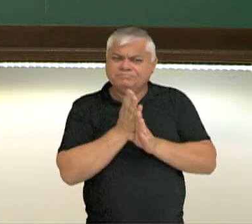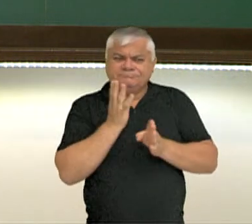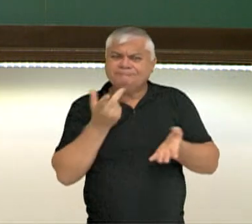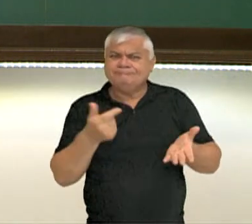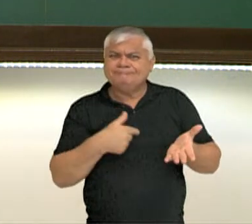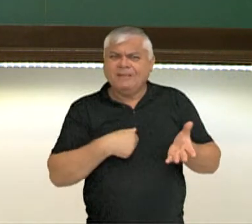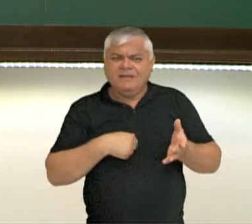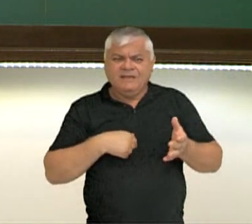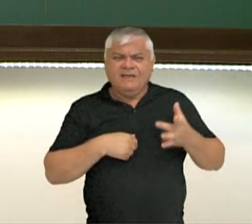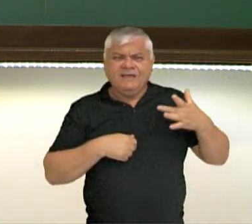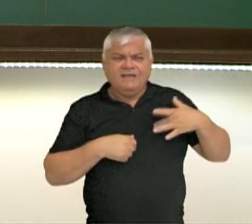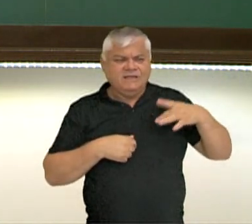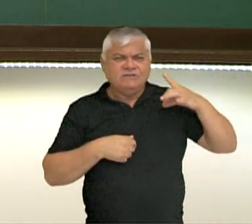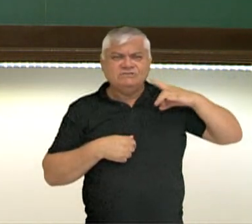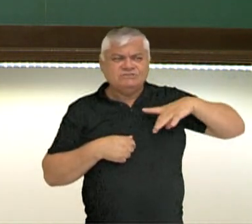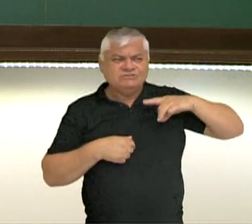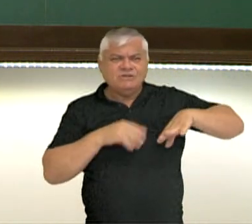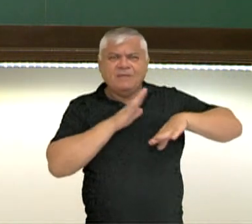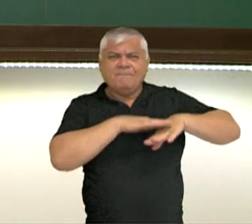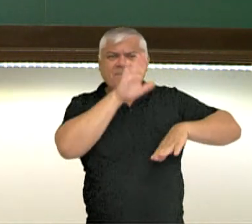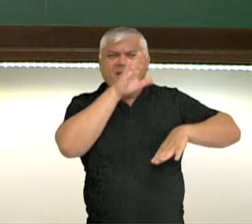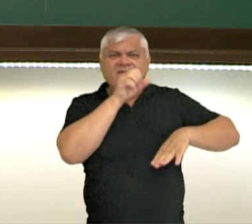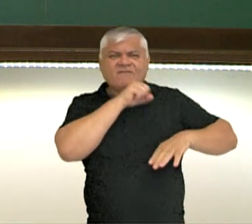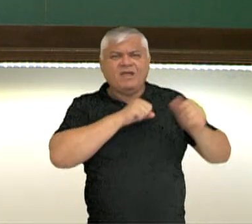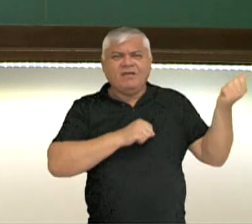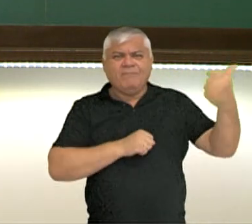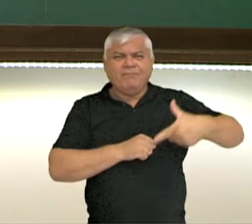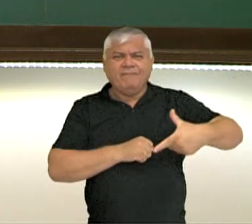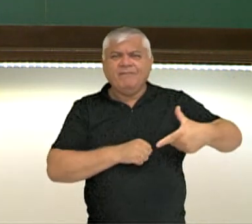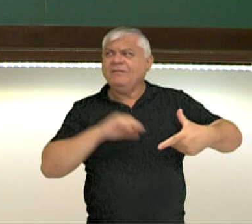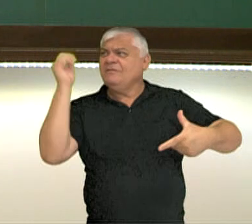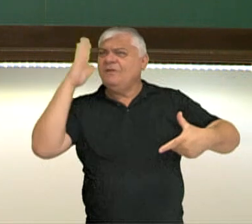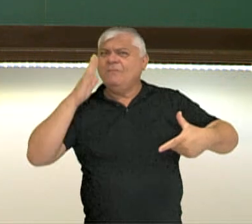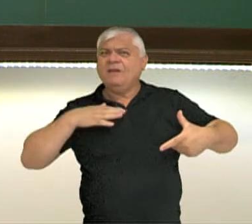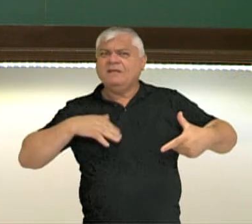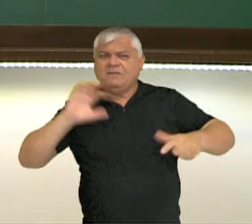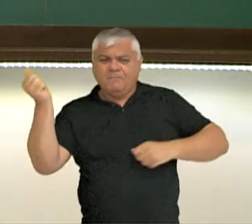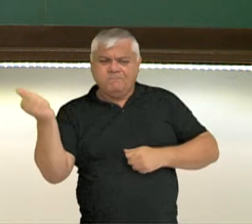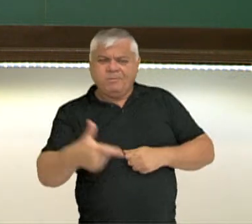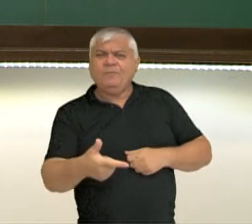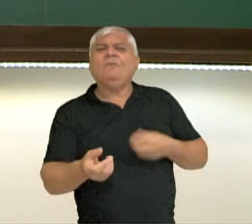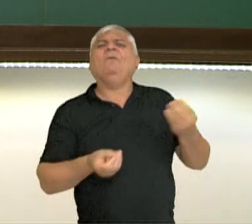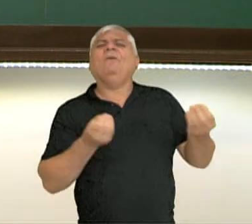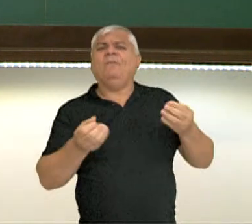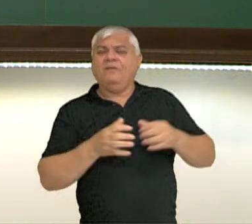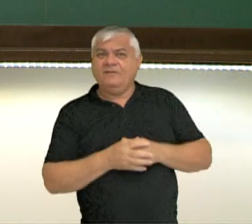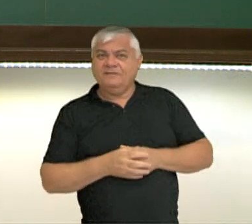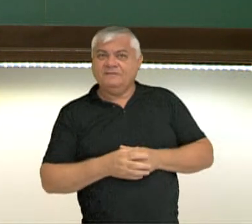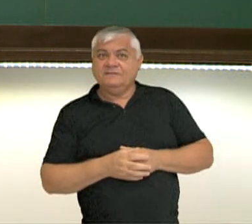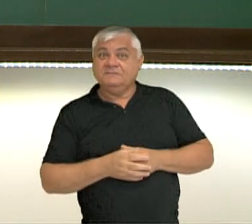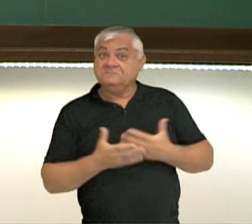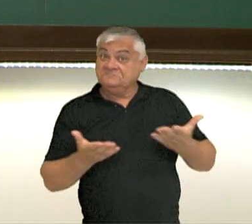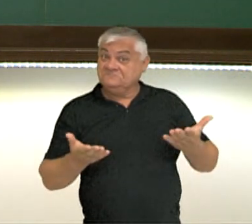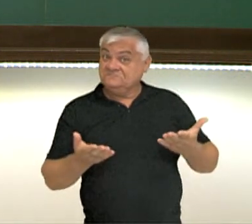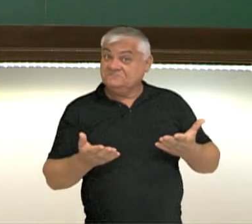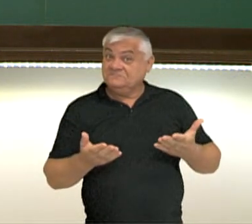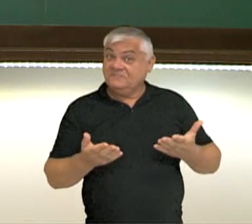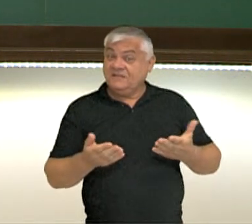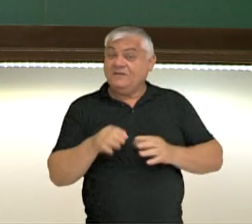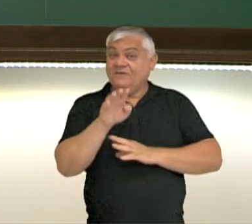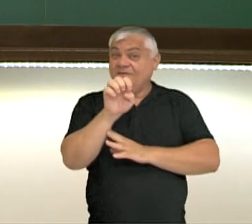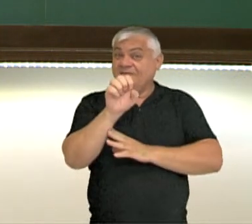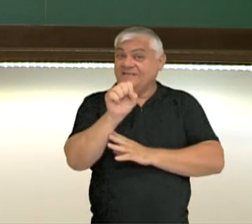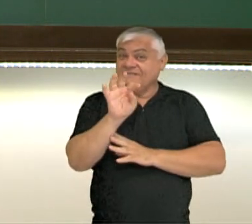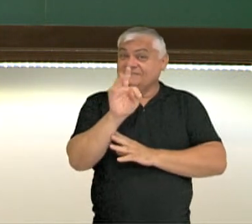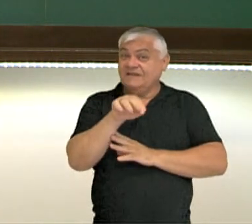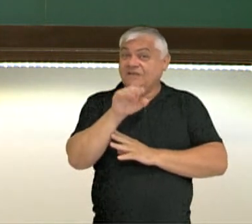mais antiga, se a datação do povoamento do Brasil é mais antigo? Pois é, o Estreito de Bering responde o povoamento